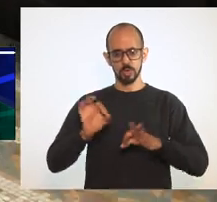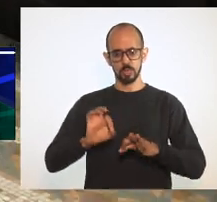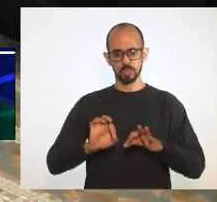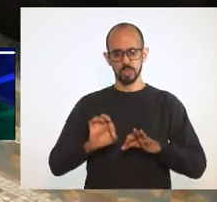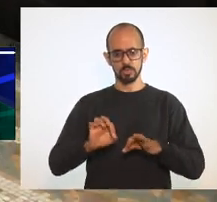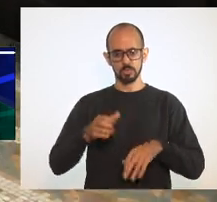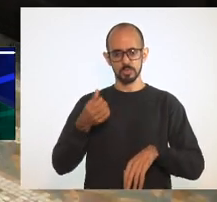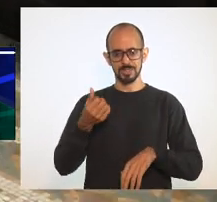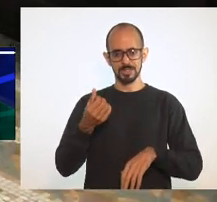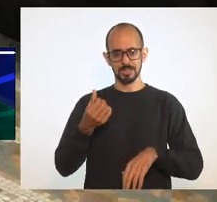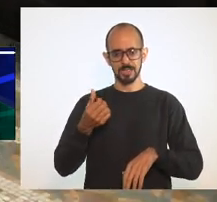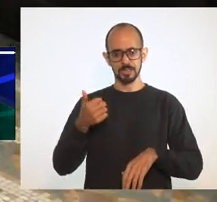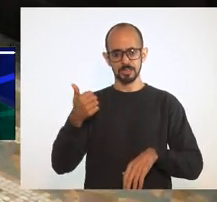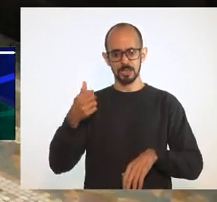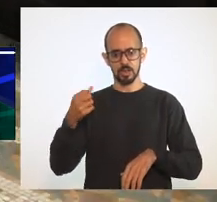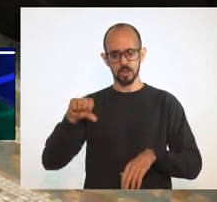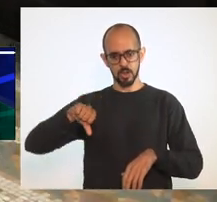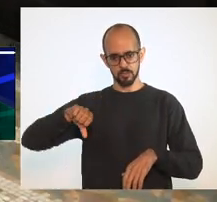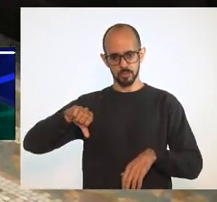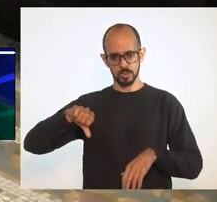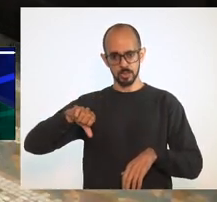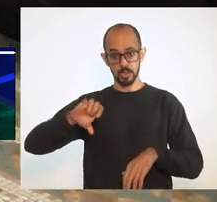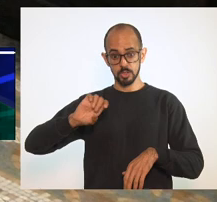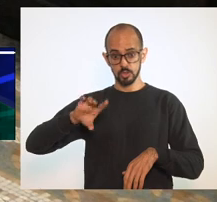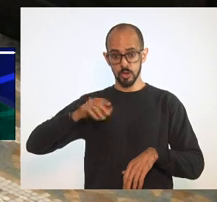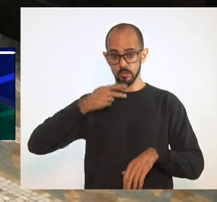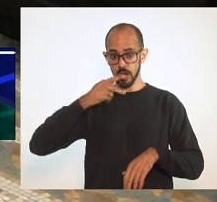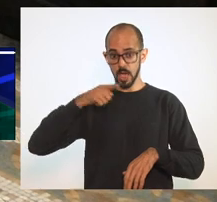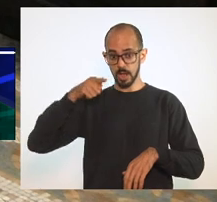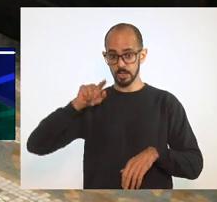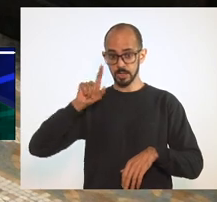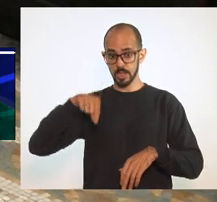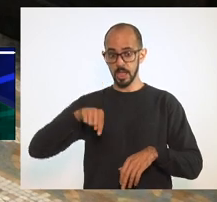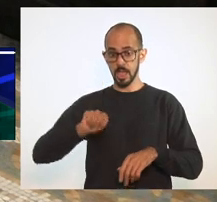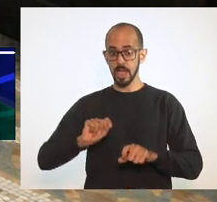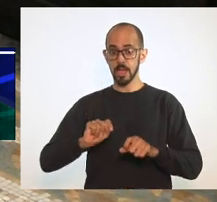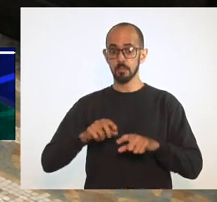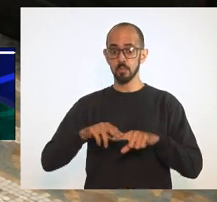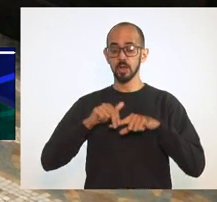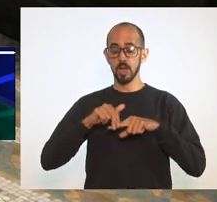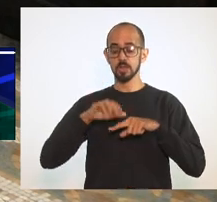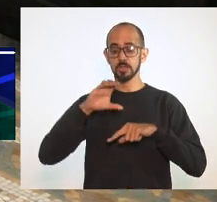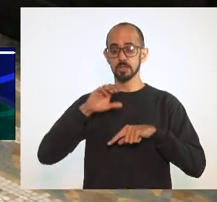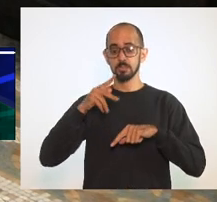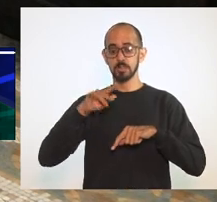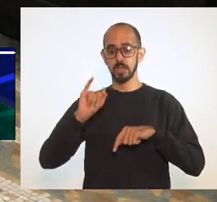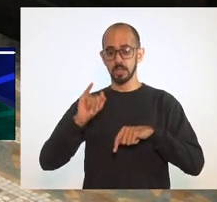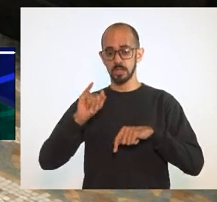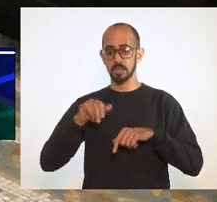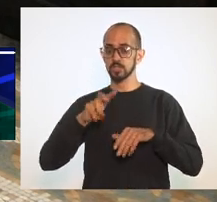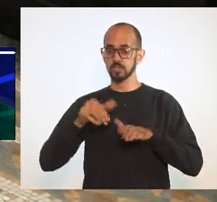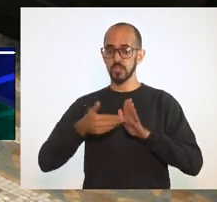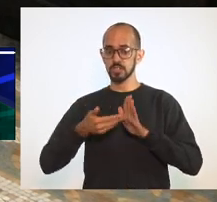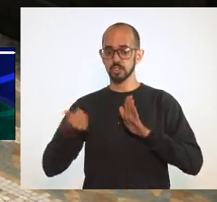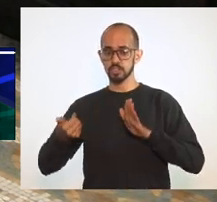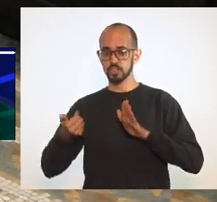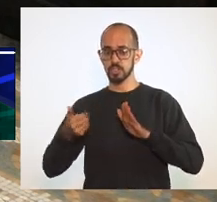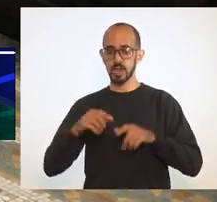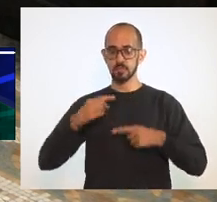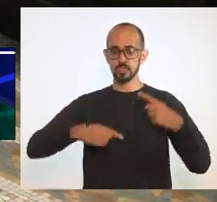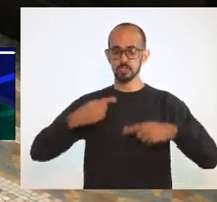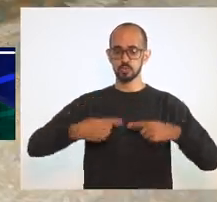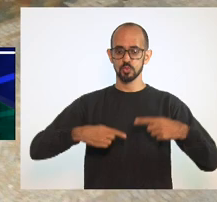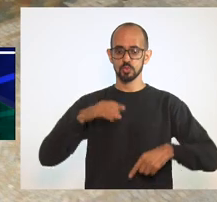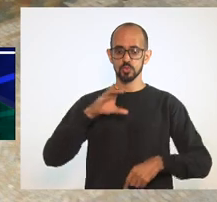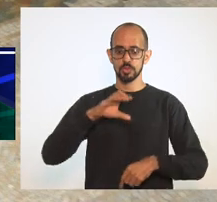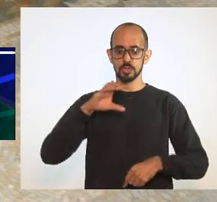Apenas colocar que esse projeto foi fruto da CPI do feminicídio. Sim. Nós vamos retirar e vamos discutir com a CCJ. Só para adequar